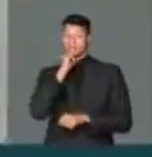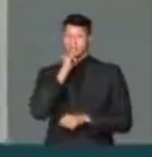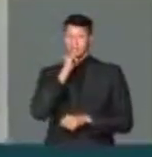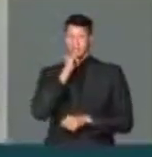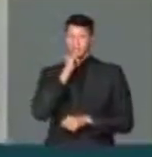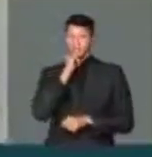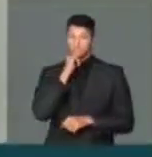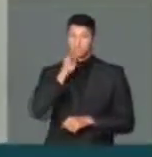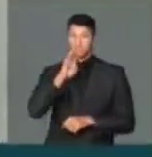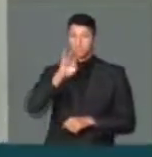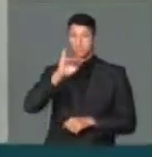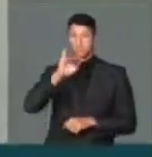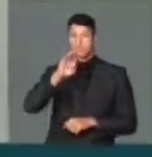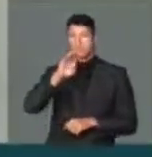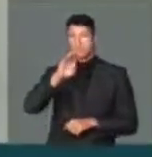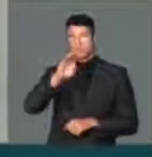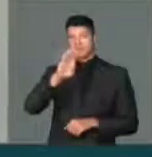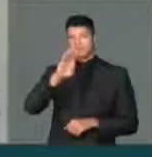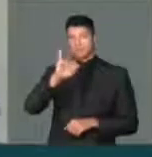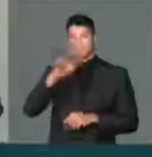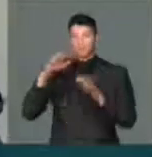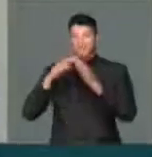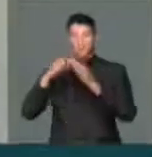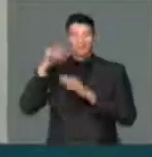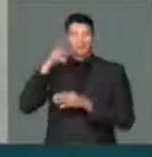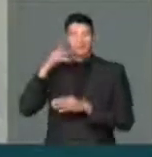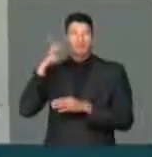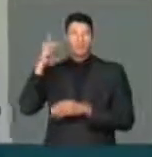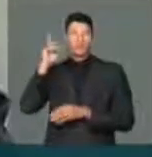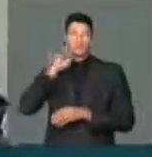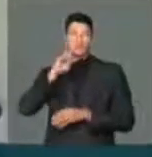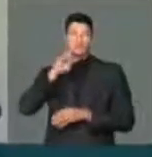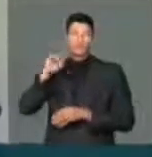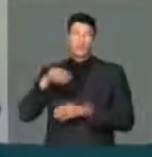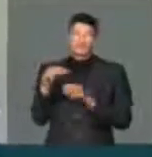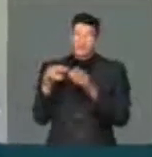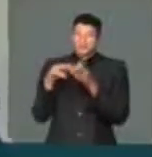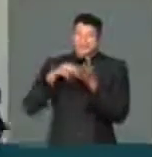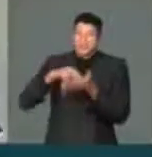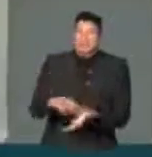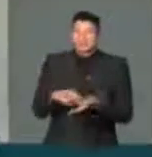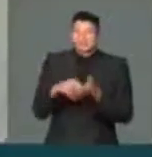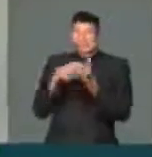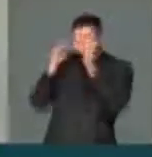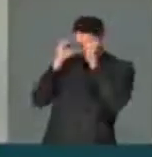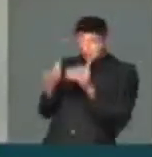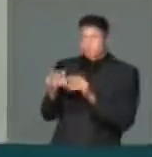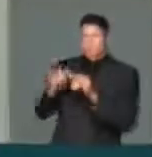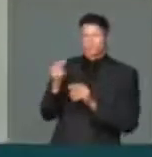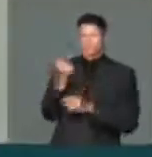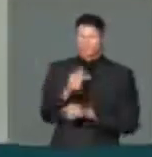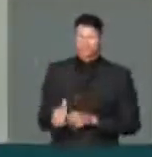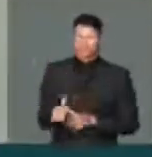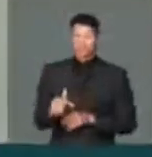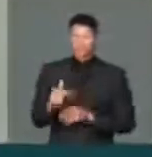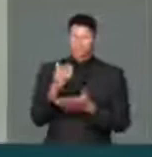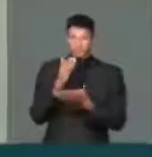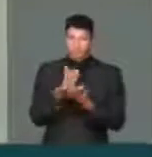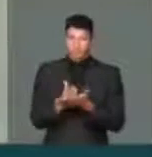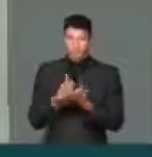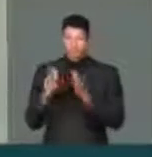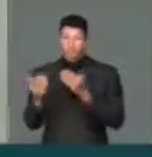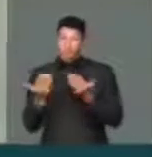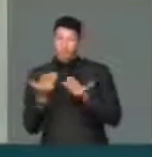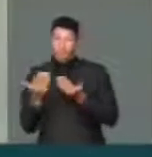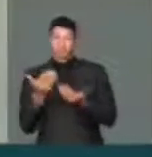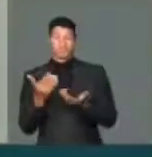no bipartidarismo americano, ele é tão duro, tão enrijecido, que ele faz com que não exista meio termo, né?